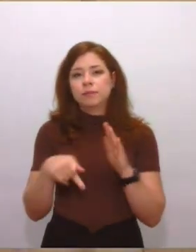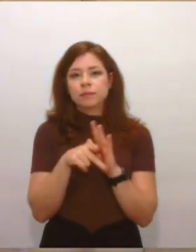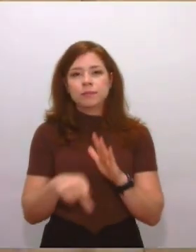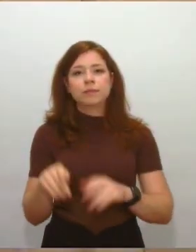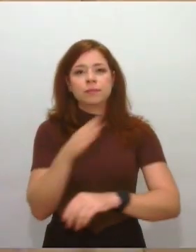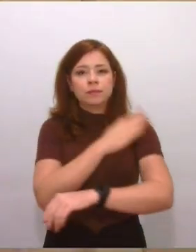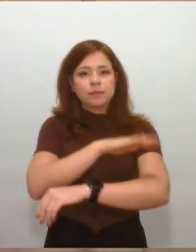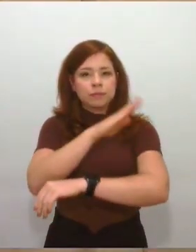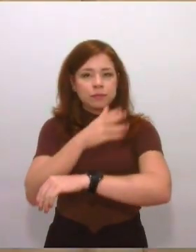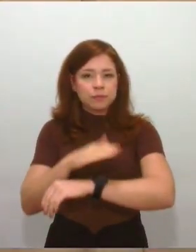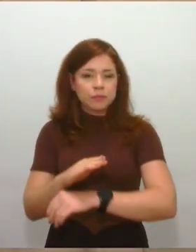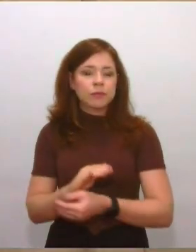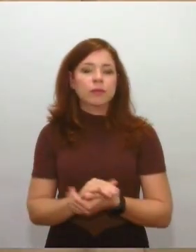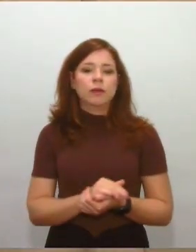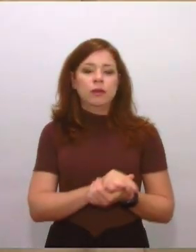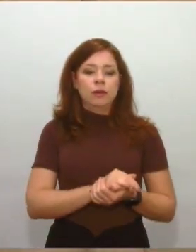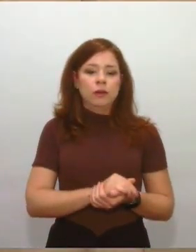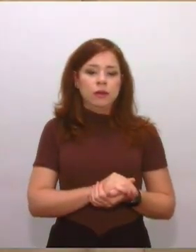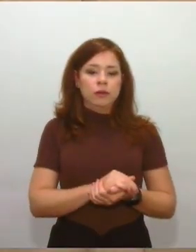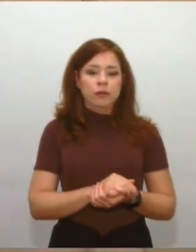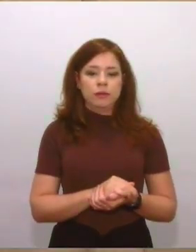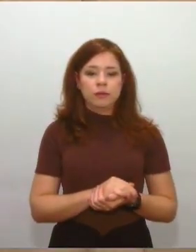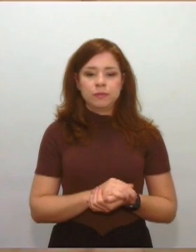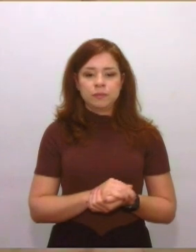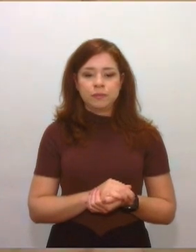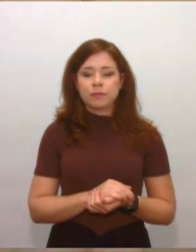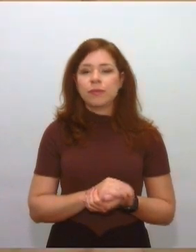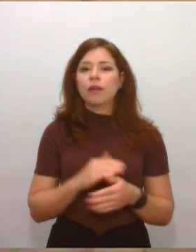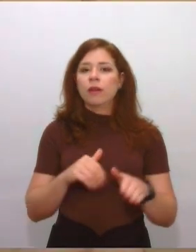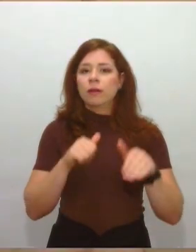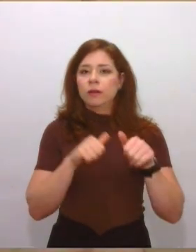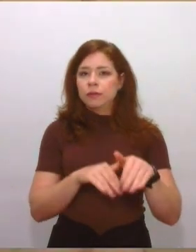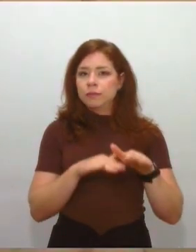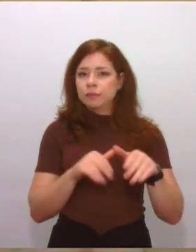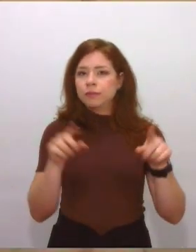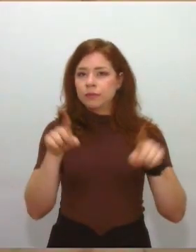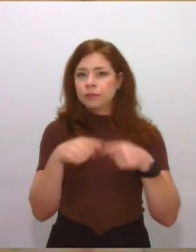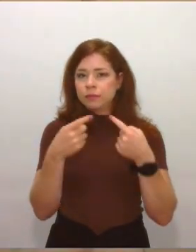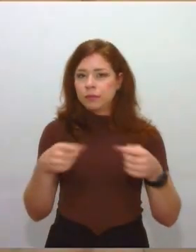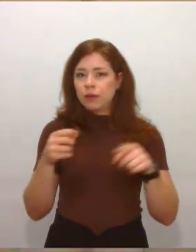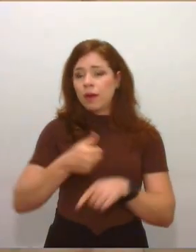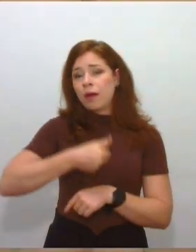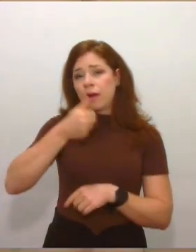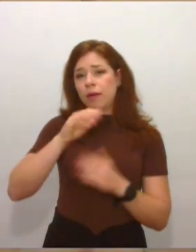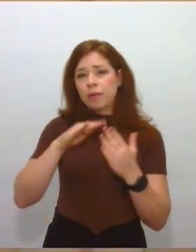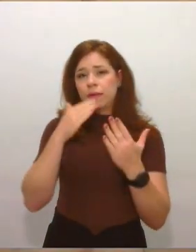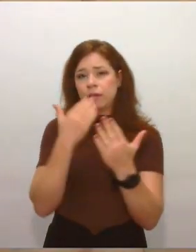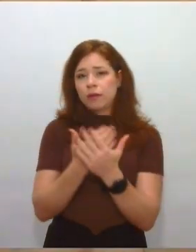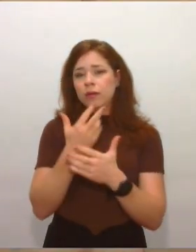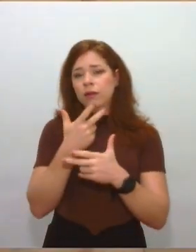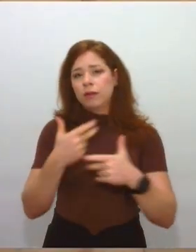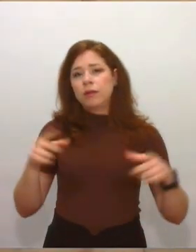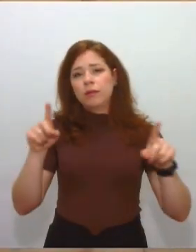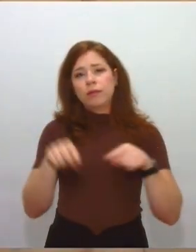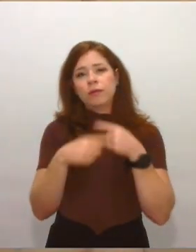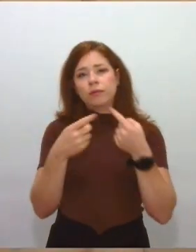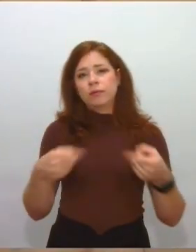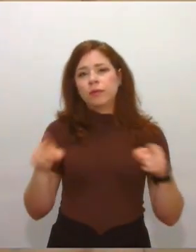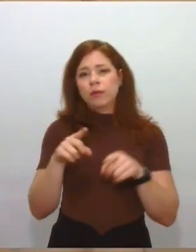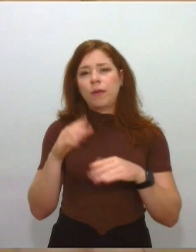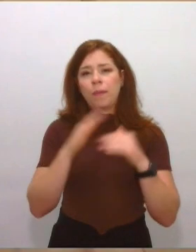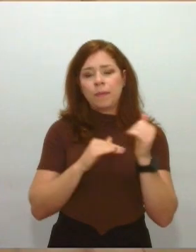têm. Essa fanfarra, não só ela como as outras, é a primeira escola de muitos músicos. Aqui temos músicos